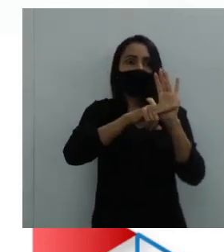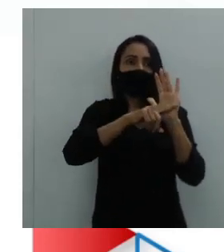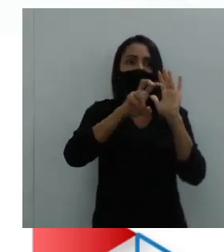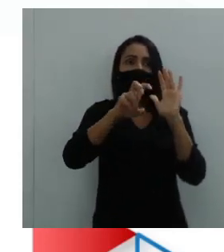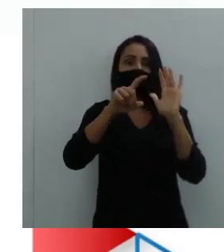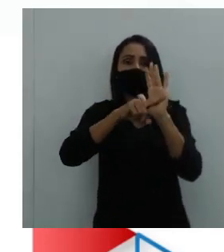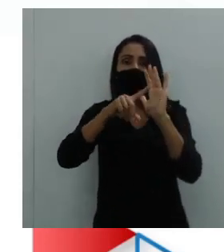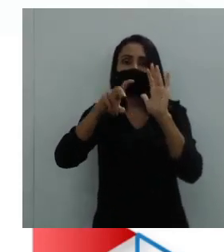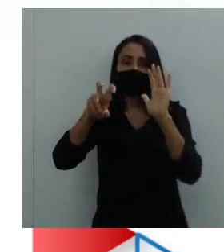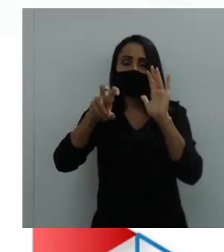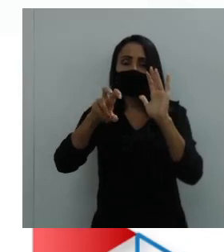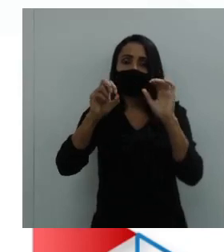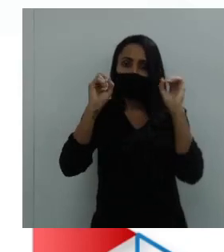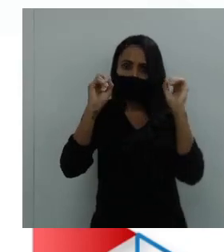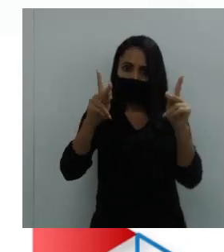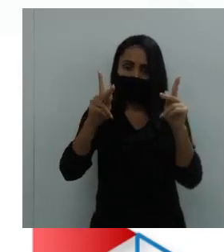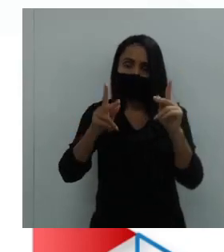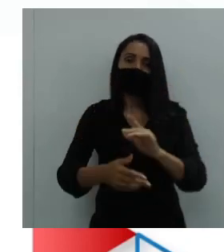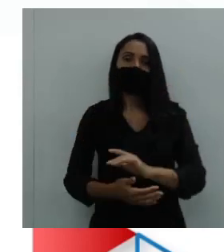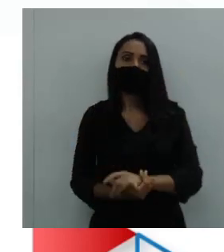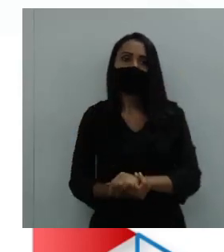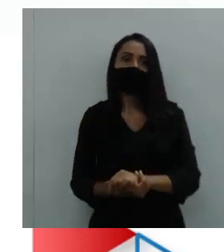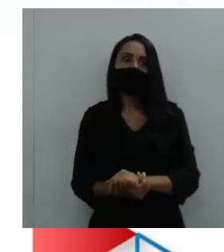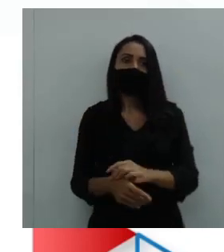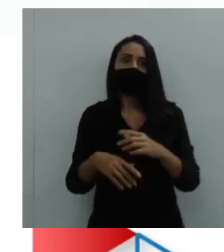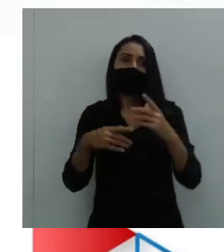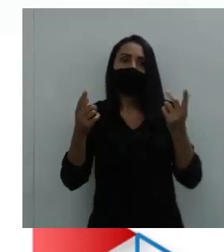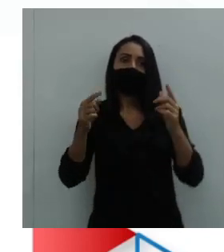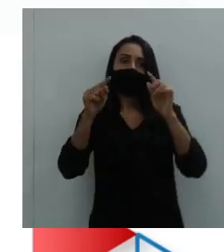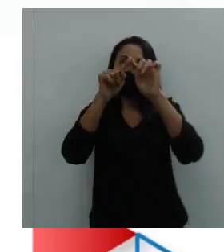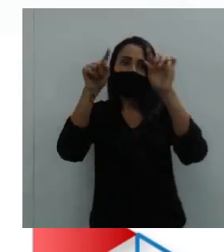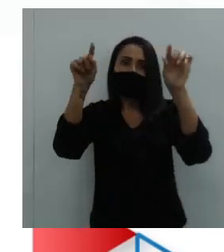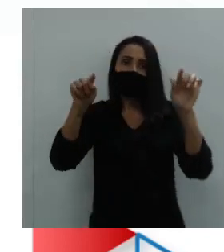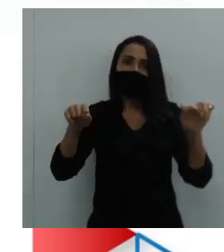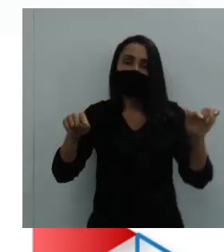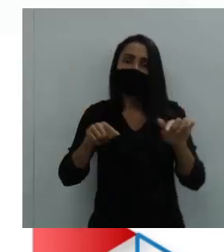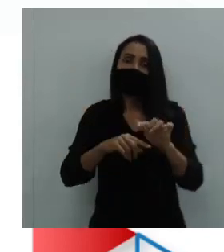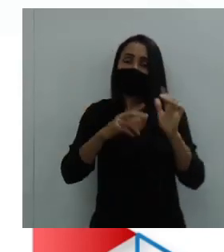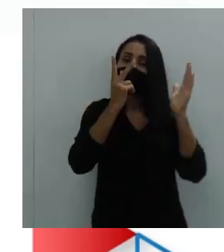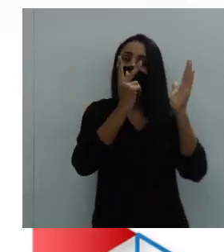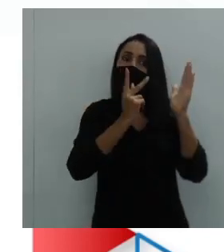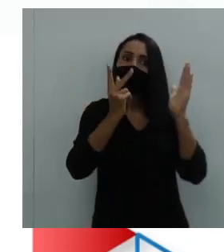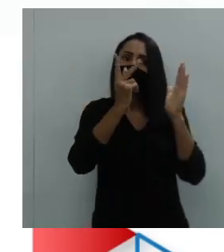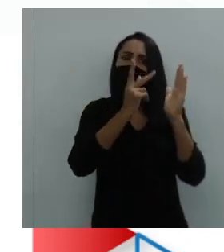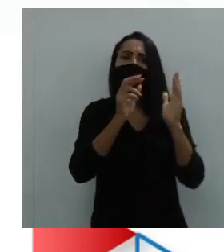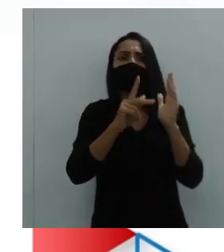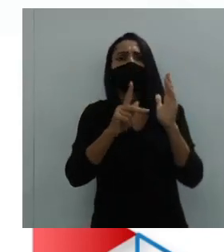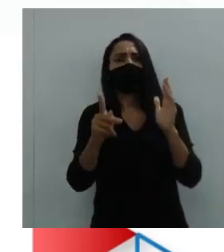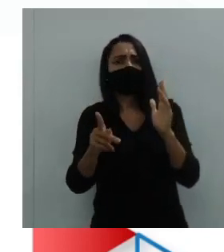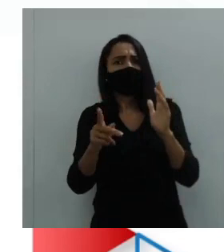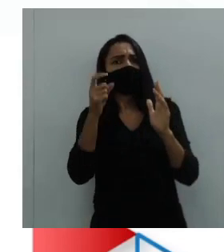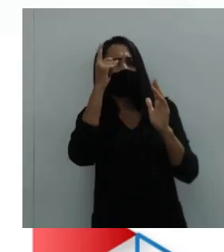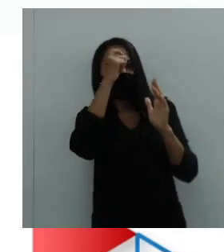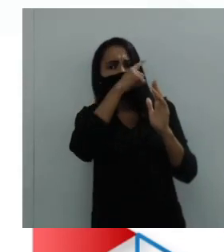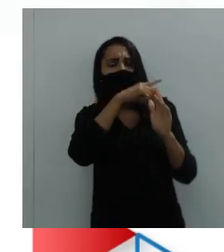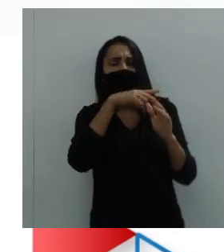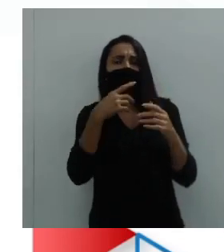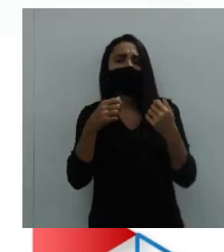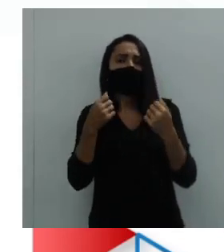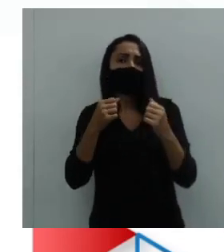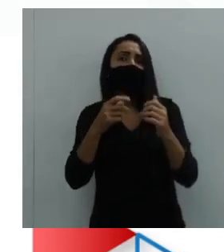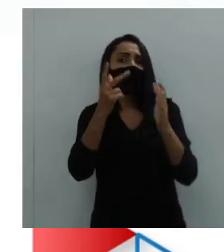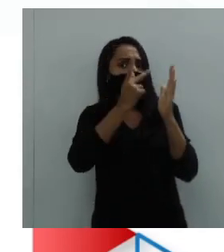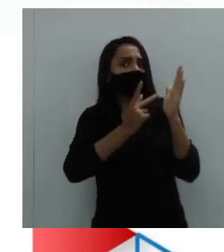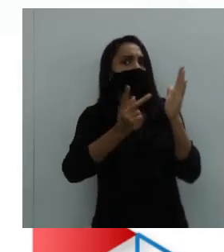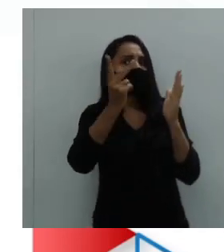y menos 5, ok? Em que quadrante esse quadrado está desenhado? Opa, professor, aí complica. Eu teria que desenhar para